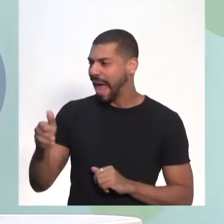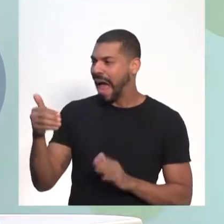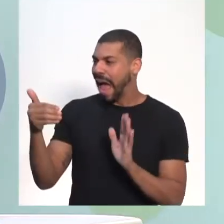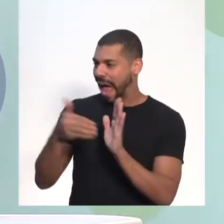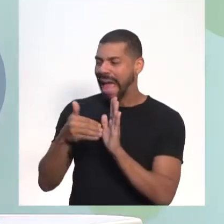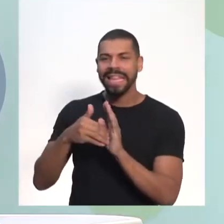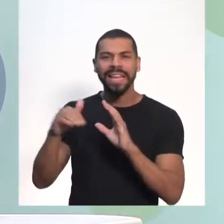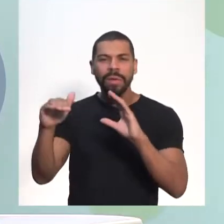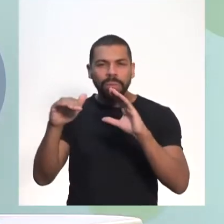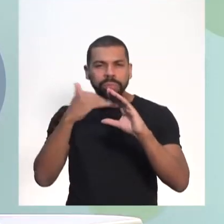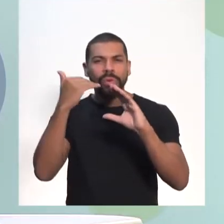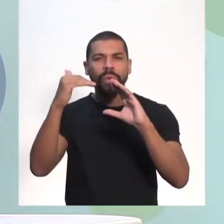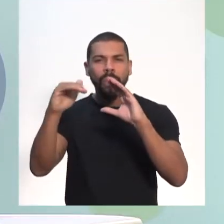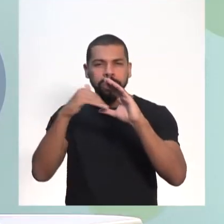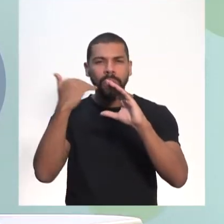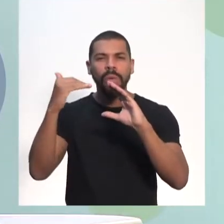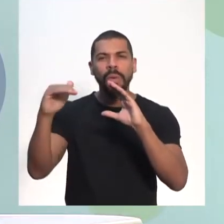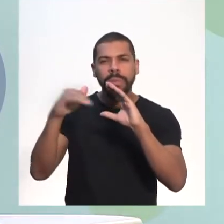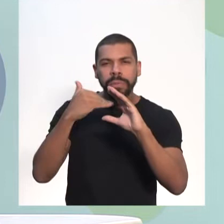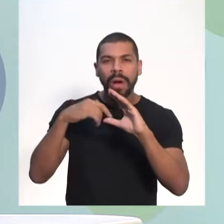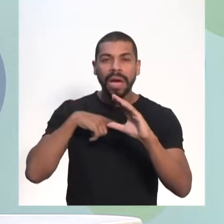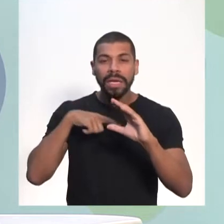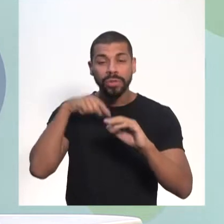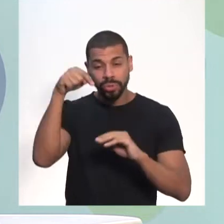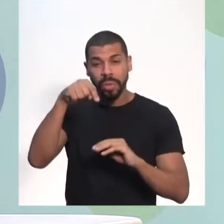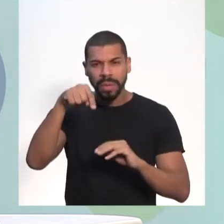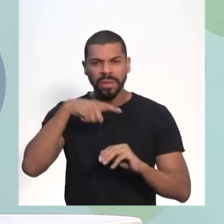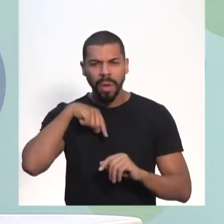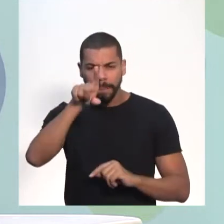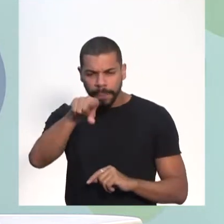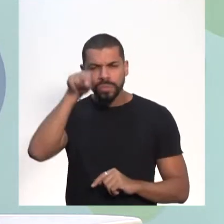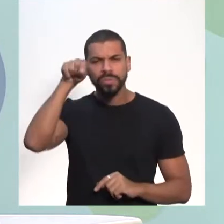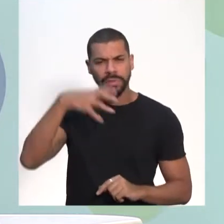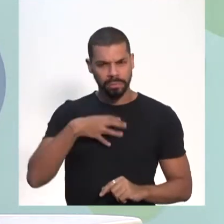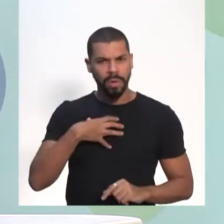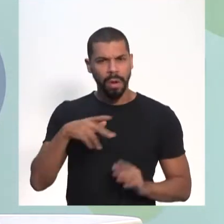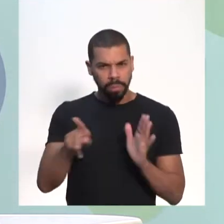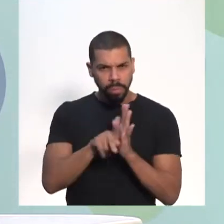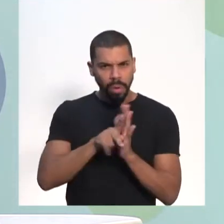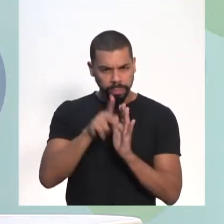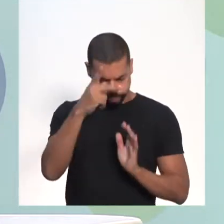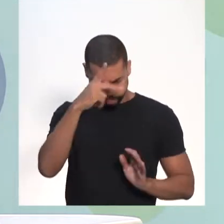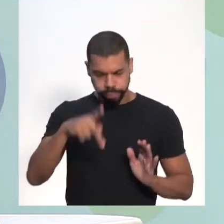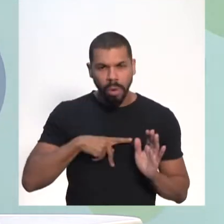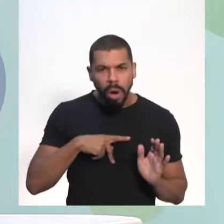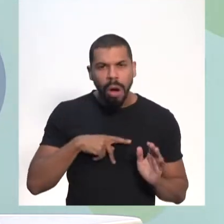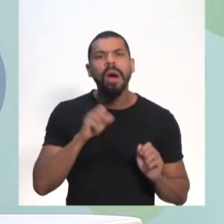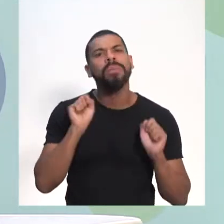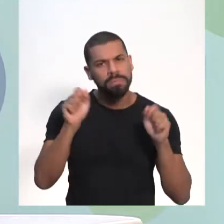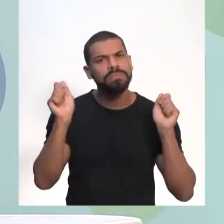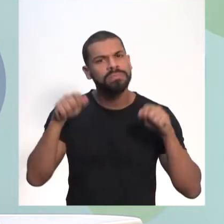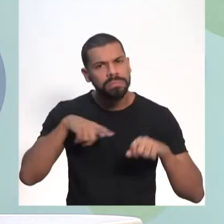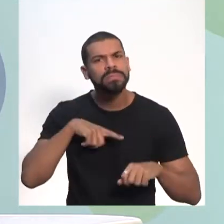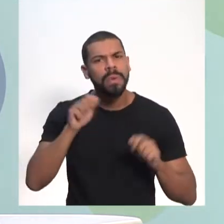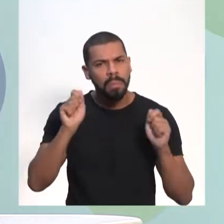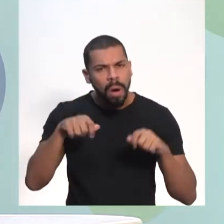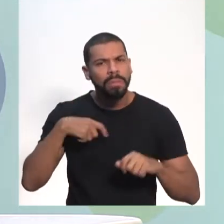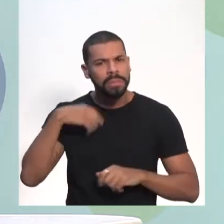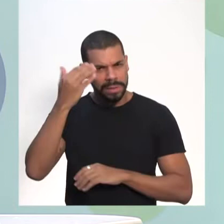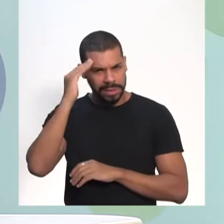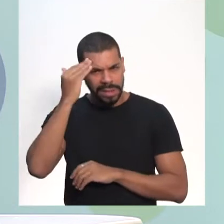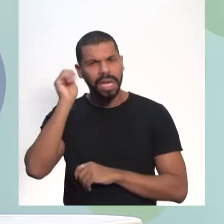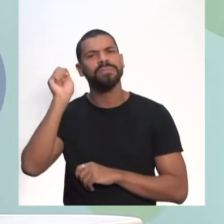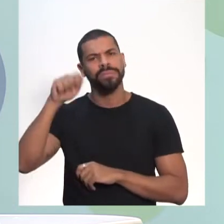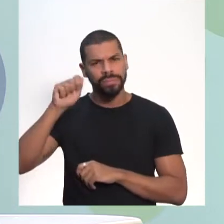aqui que foi enviado, que é justamente sobre autonomia, né, que é muito importante nesse momento de tensão. Então, nós entendemos,